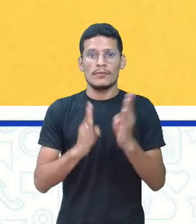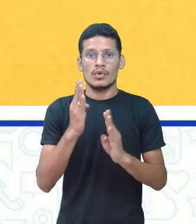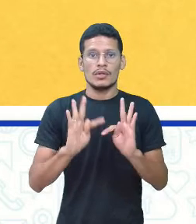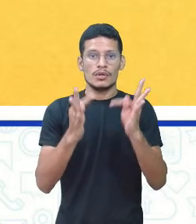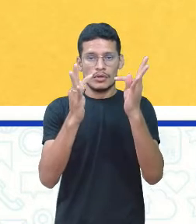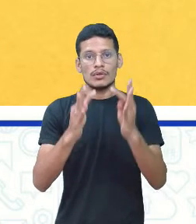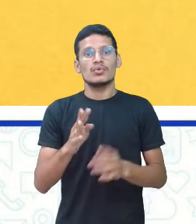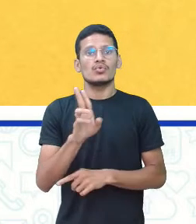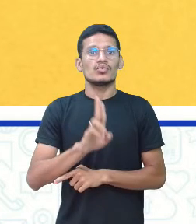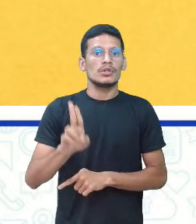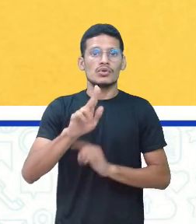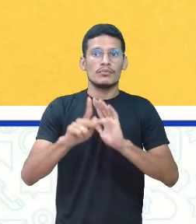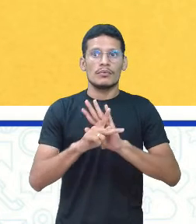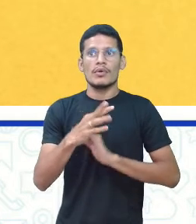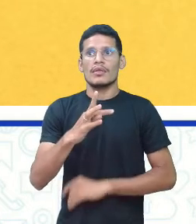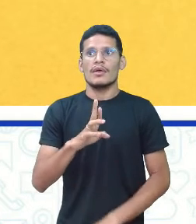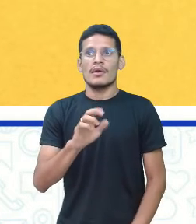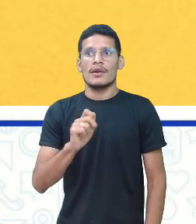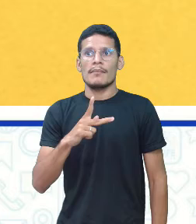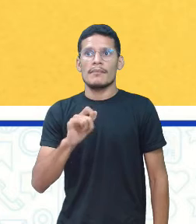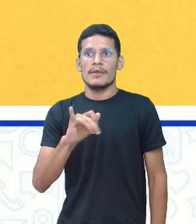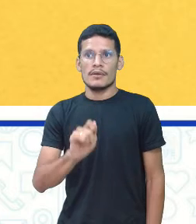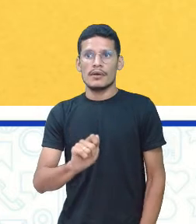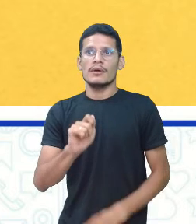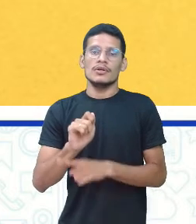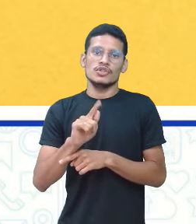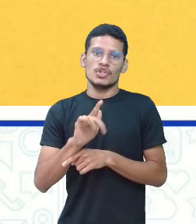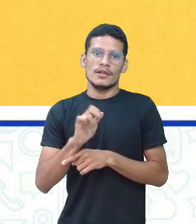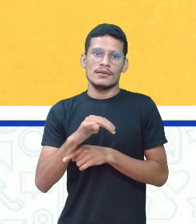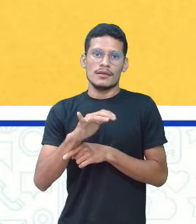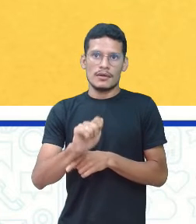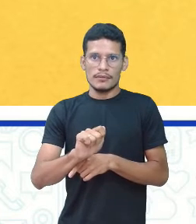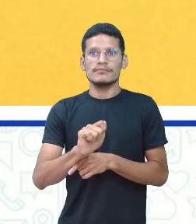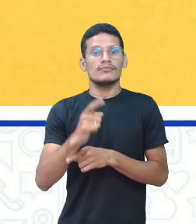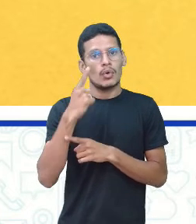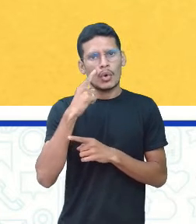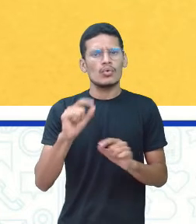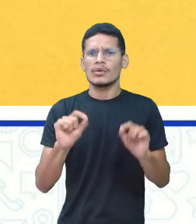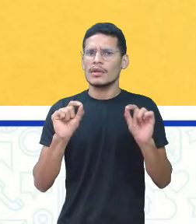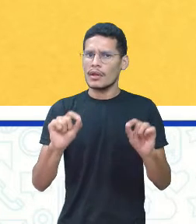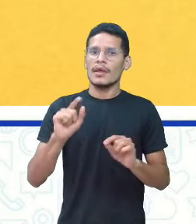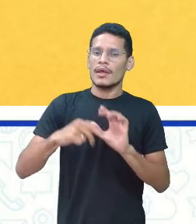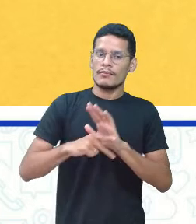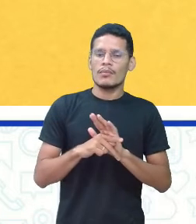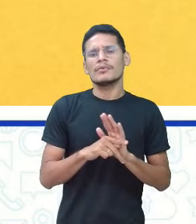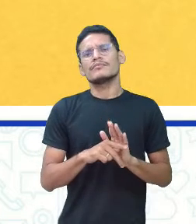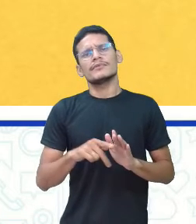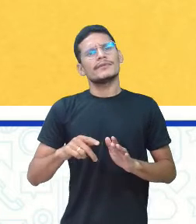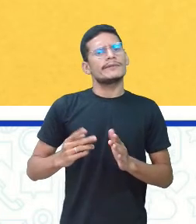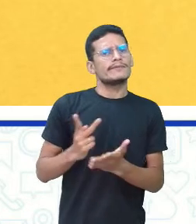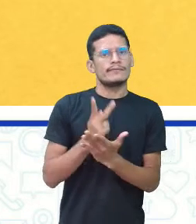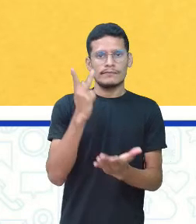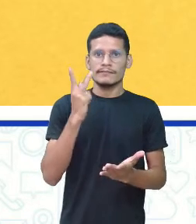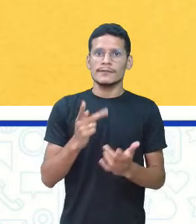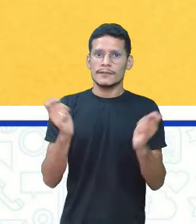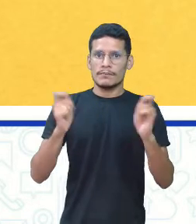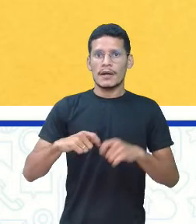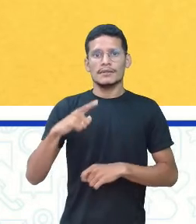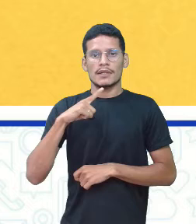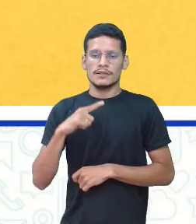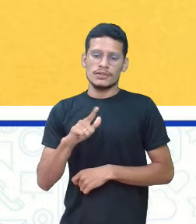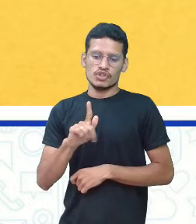com a terapia gênica. O que é a terapia gênica? Então, é um procedimento que introduz